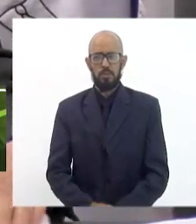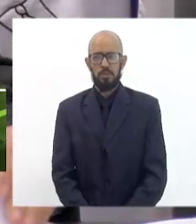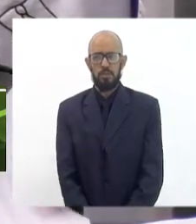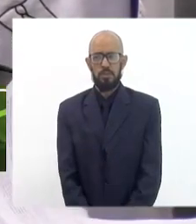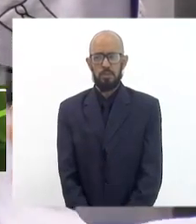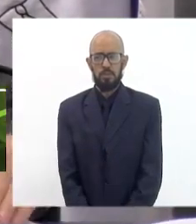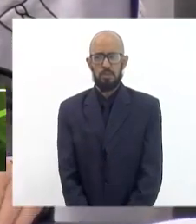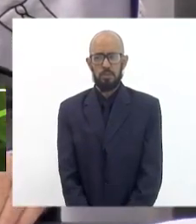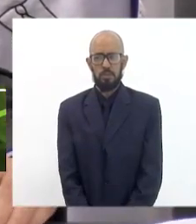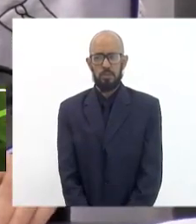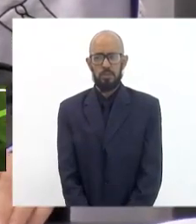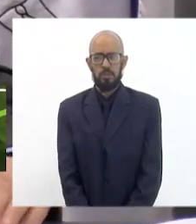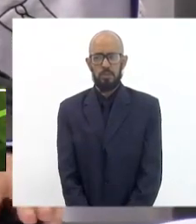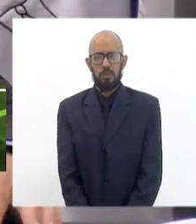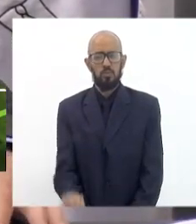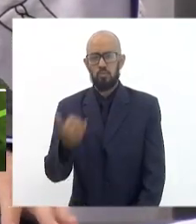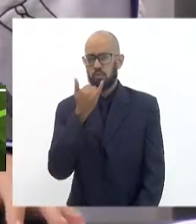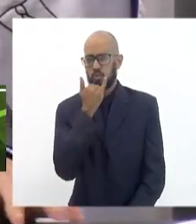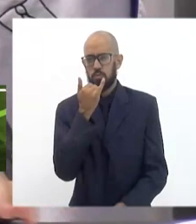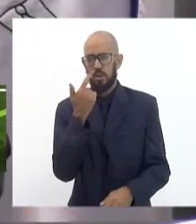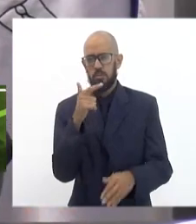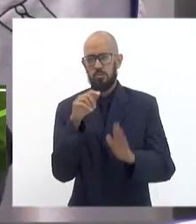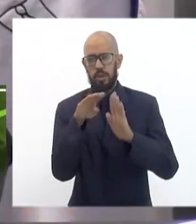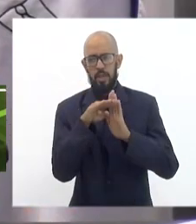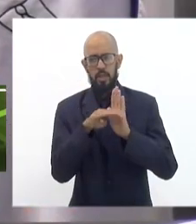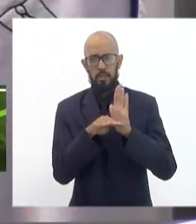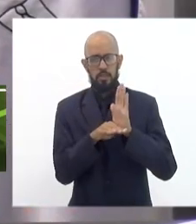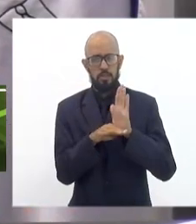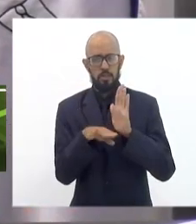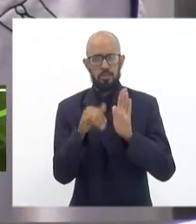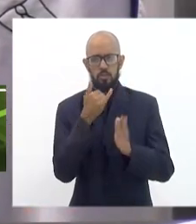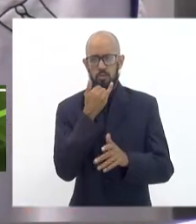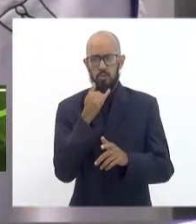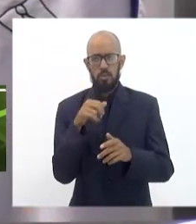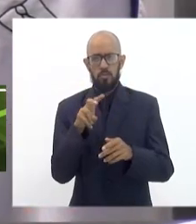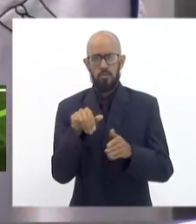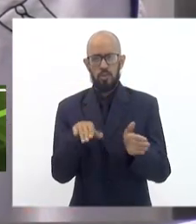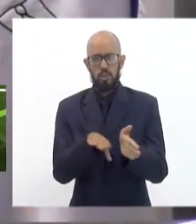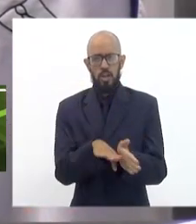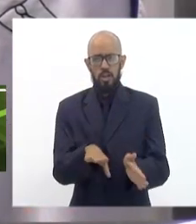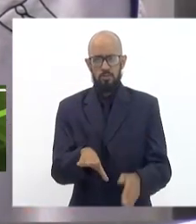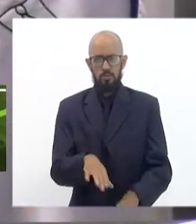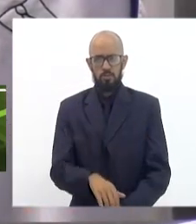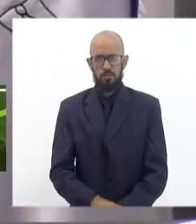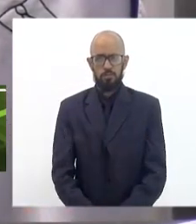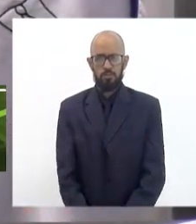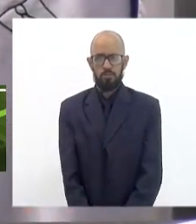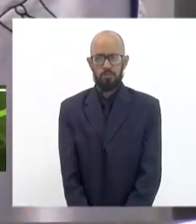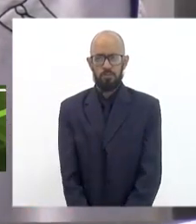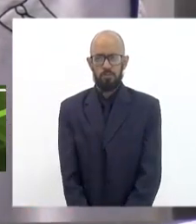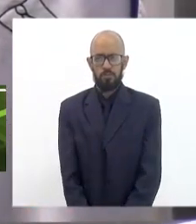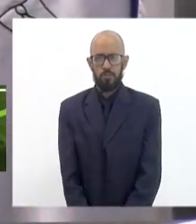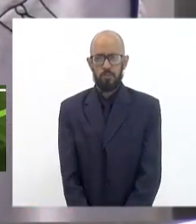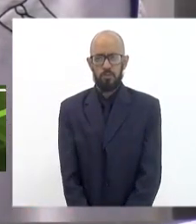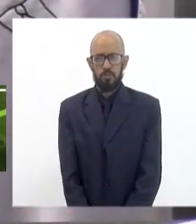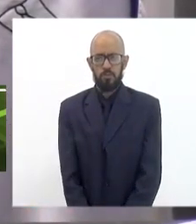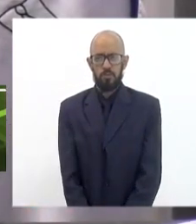eu não tenho a net tá chegando fazer um arranjo deve estar chegando aí e